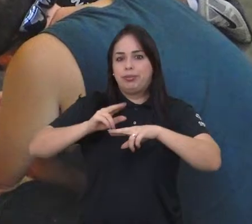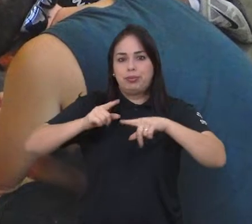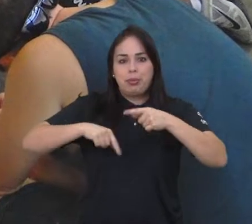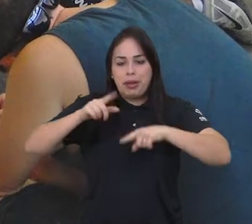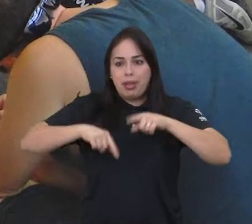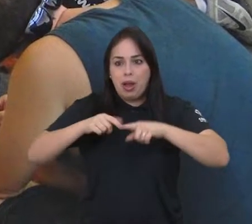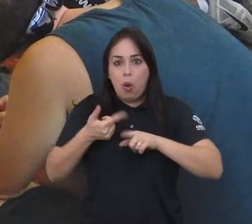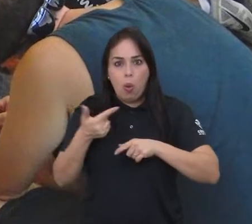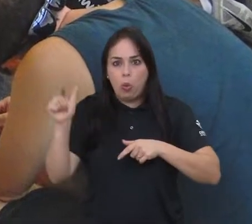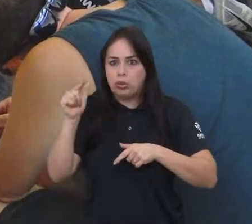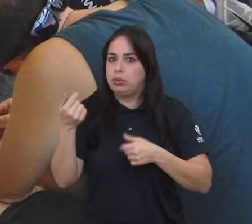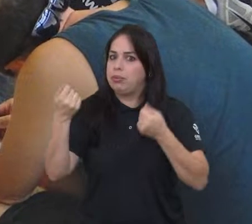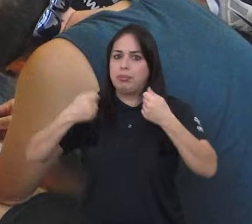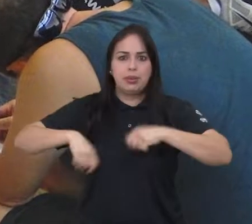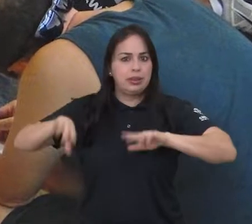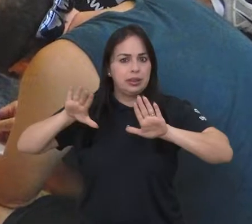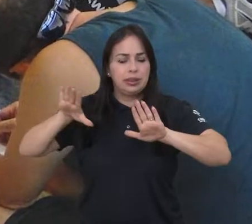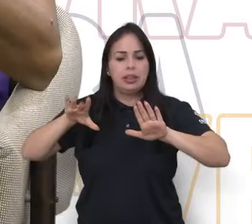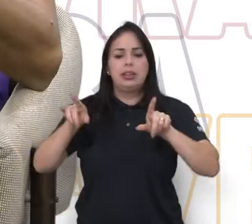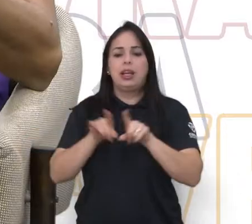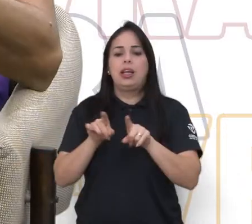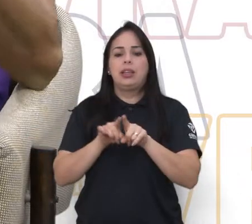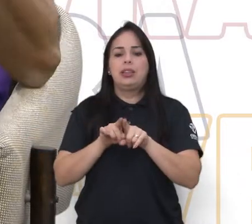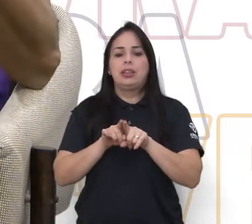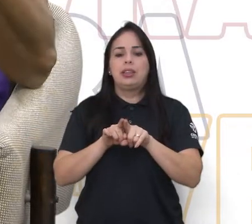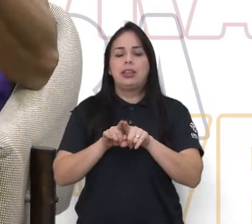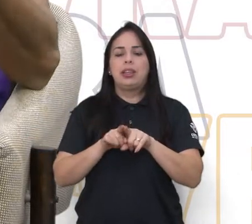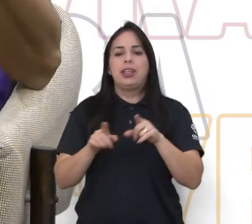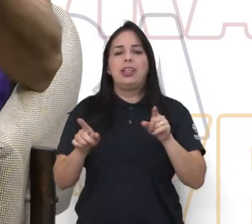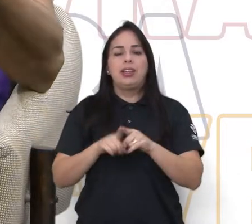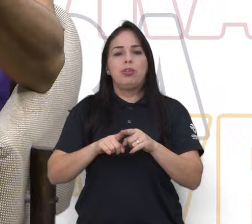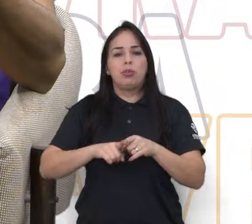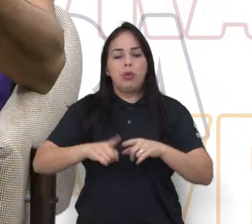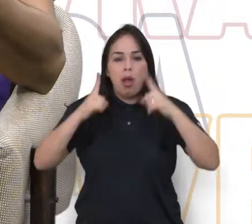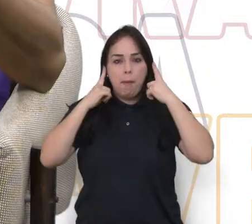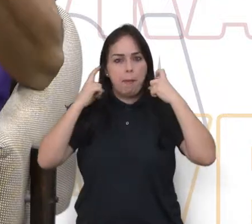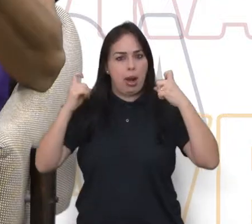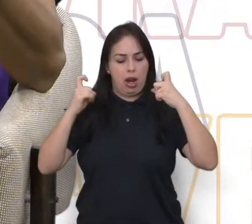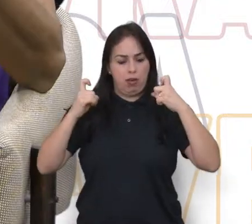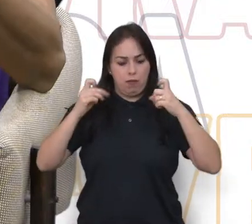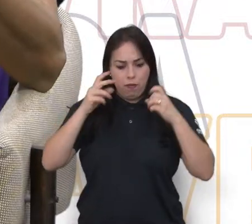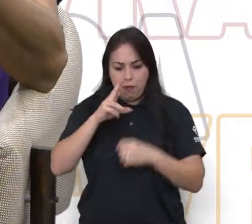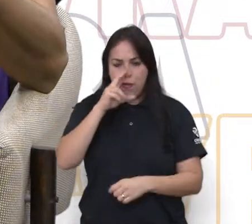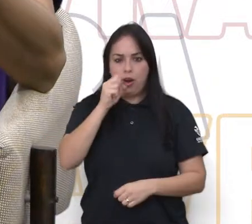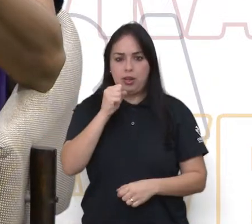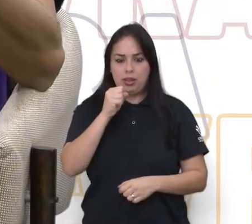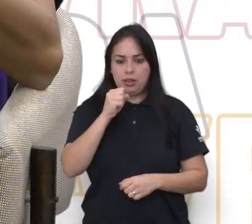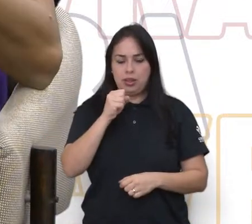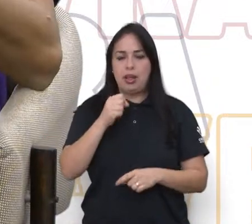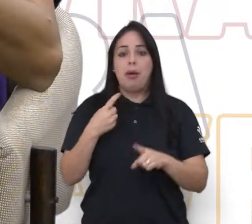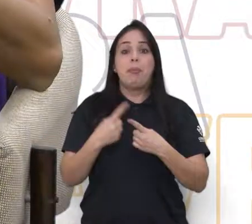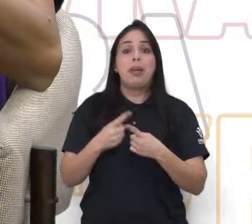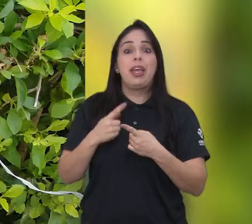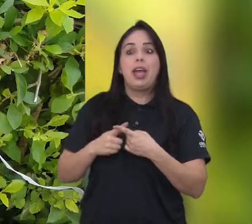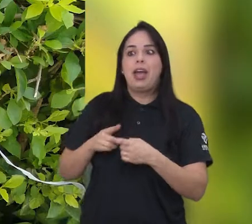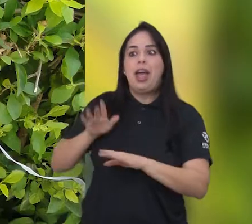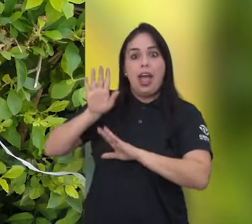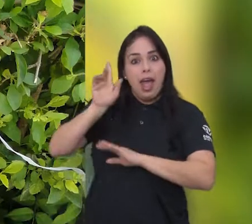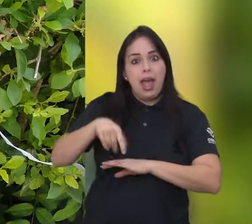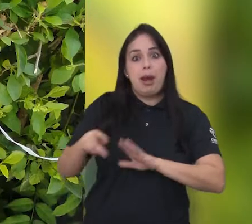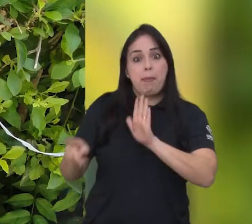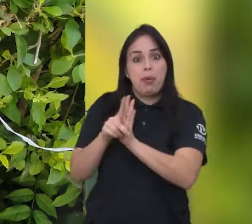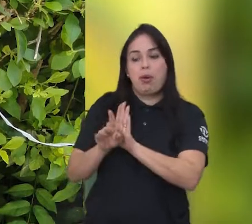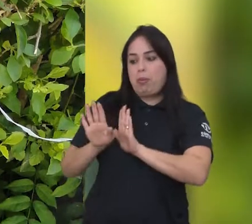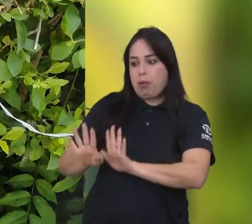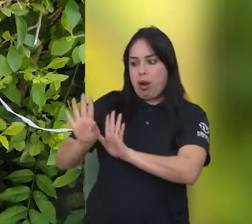fazer com as crianças, e que tivesse um impacto sonoro grandioso, porque era para carregar um bloco de carnaval